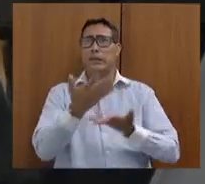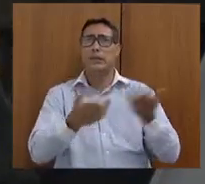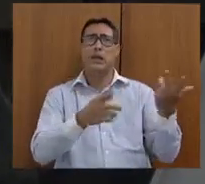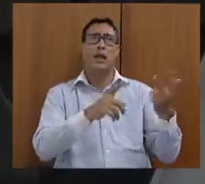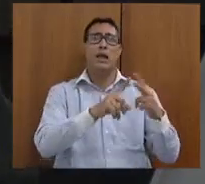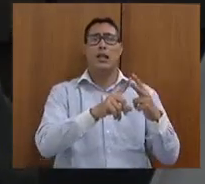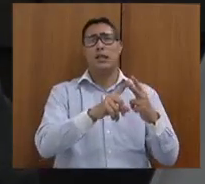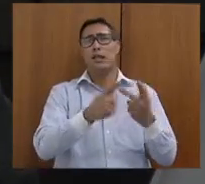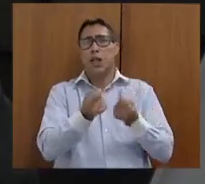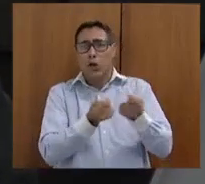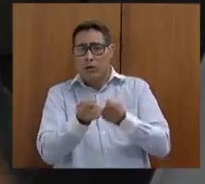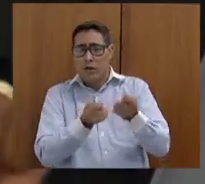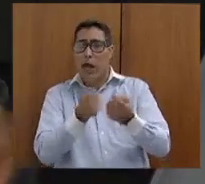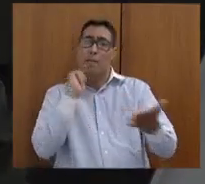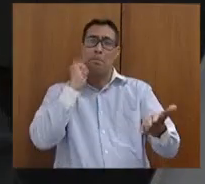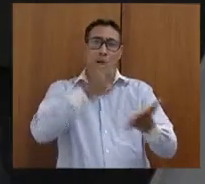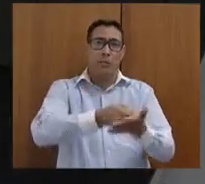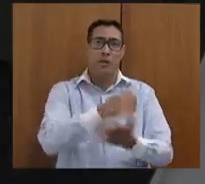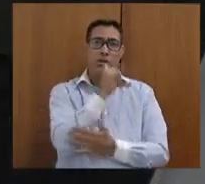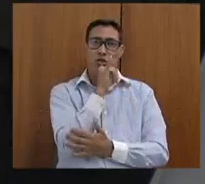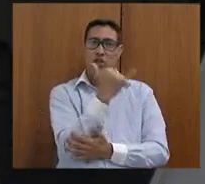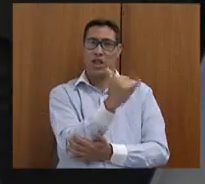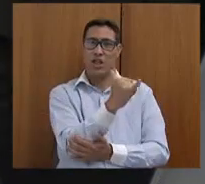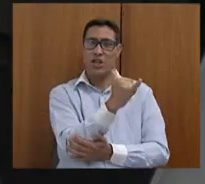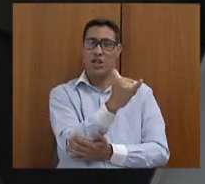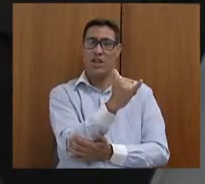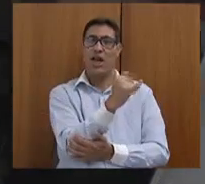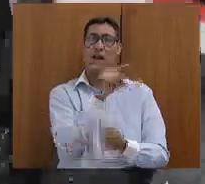escola pública